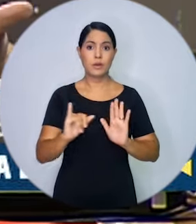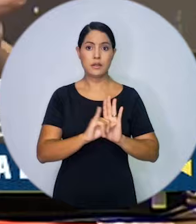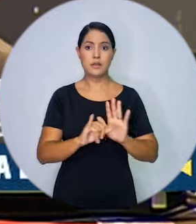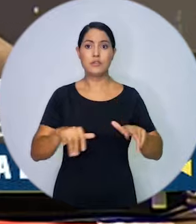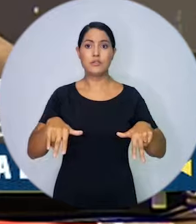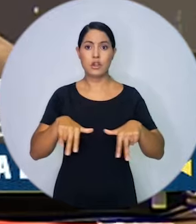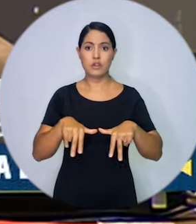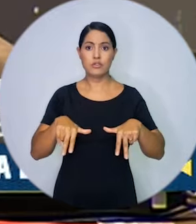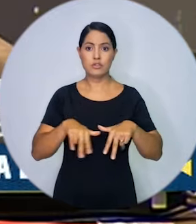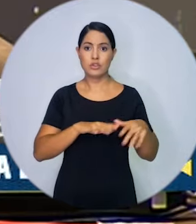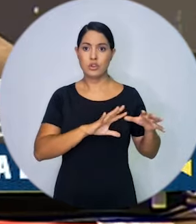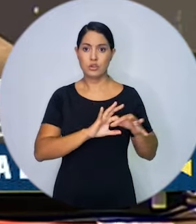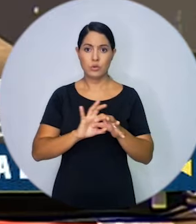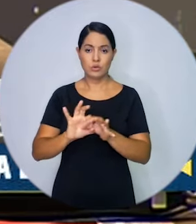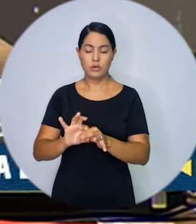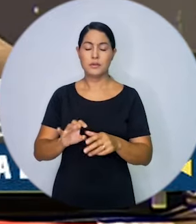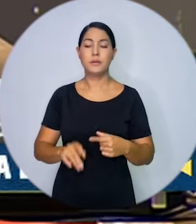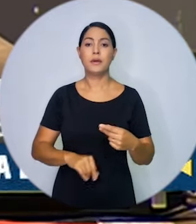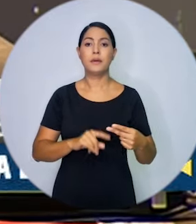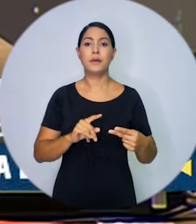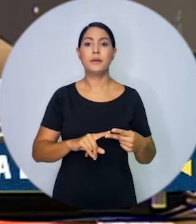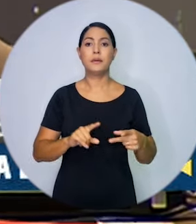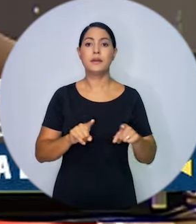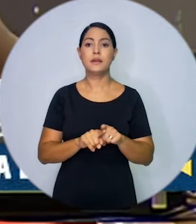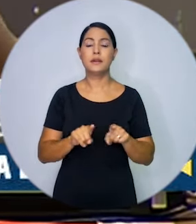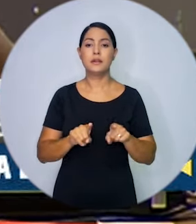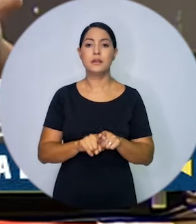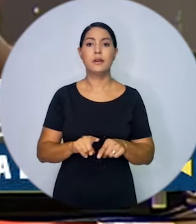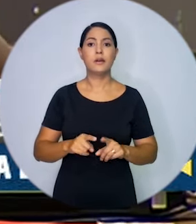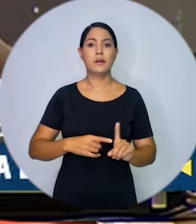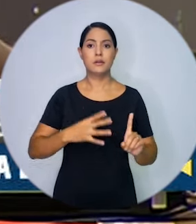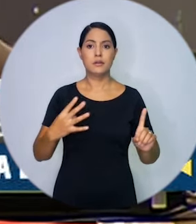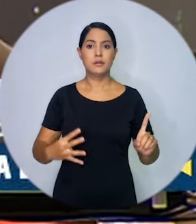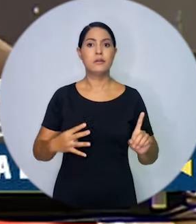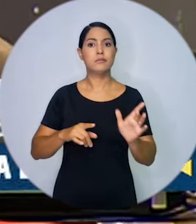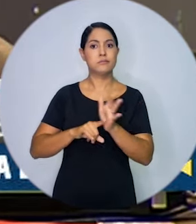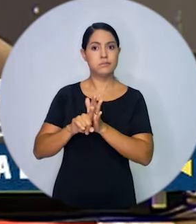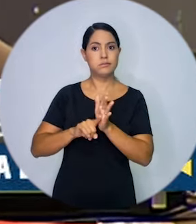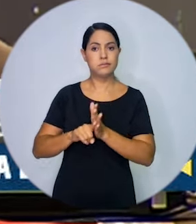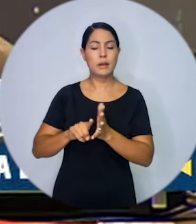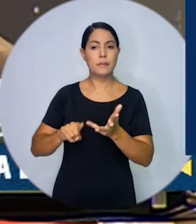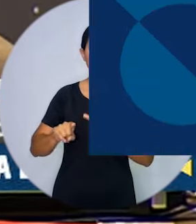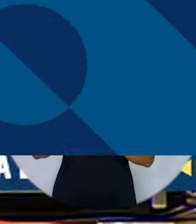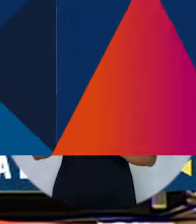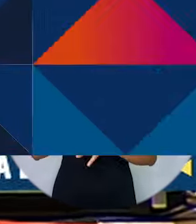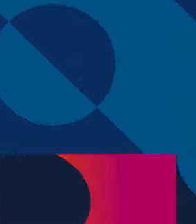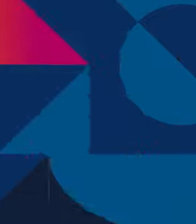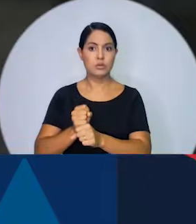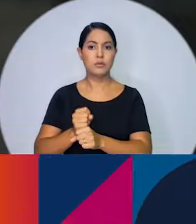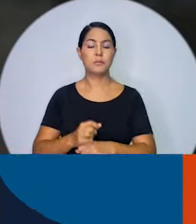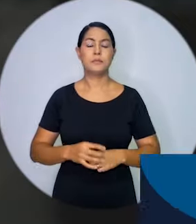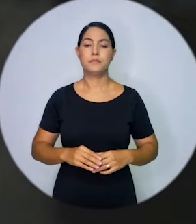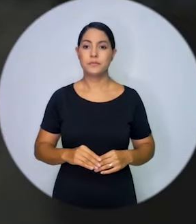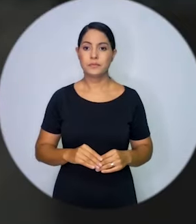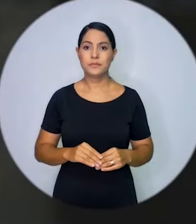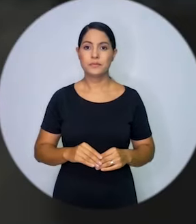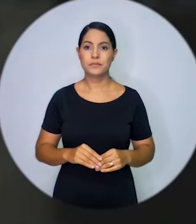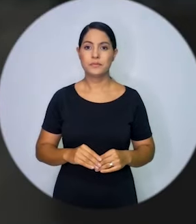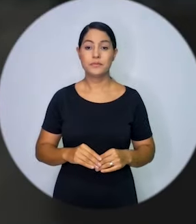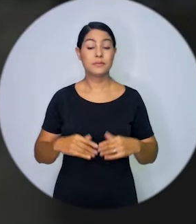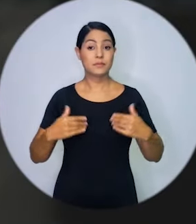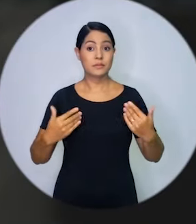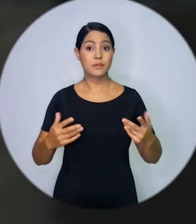de autodeclaração de orientação sexual e identidade de gênero, contagem da população LGBTI+, no censo da advocacia. No